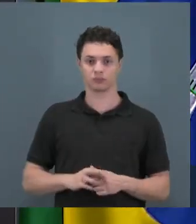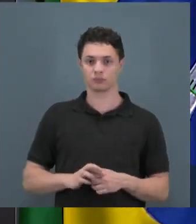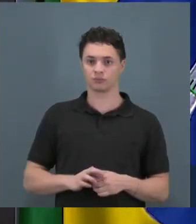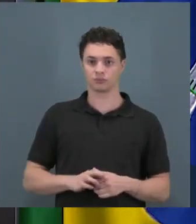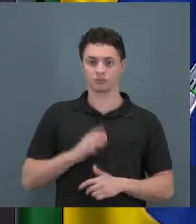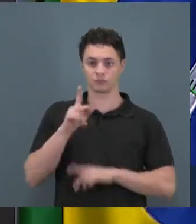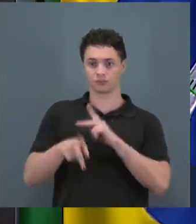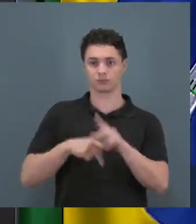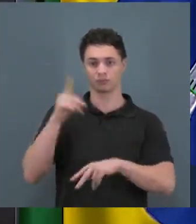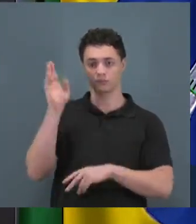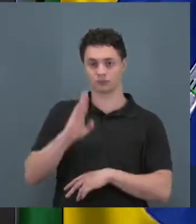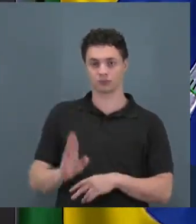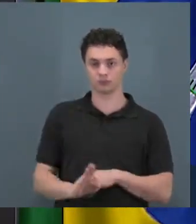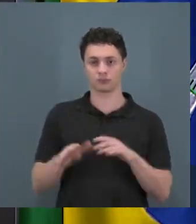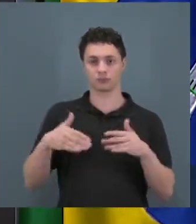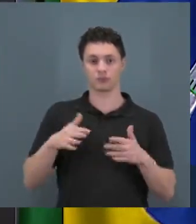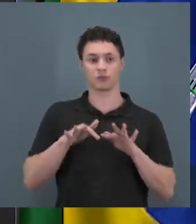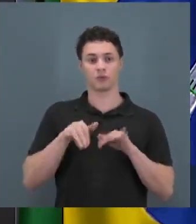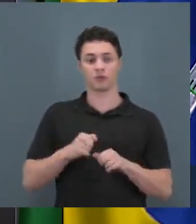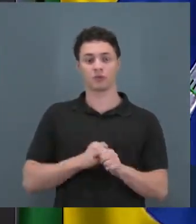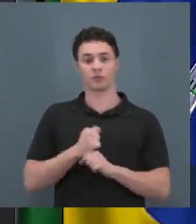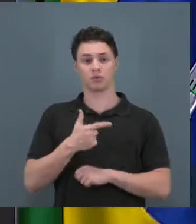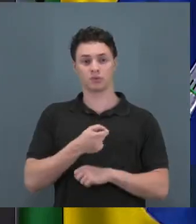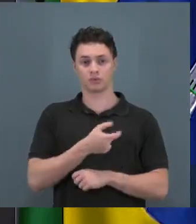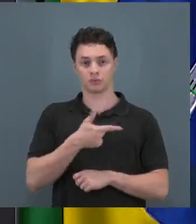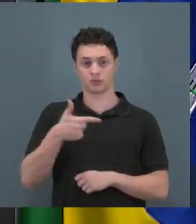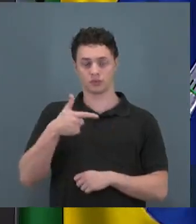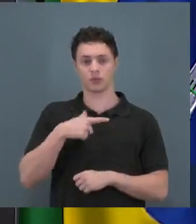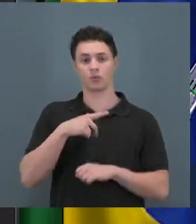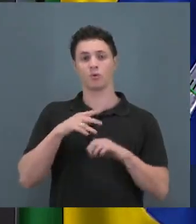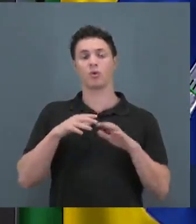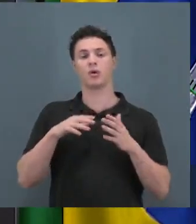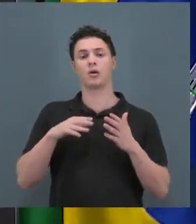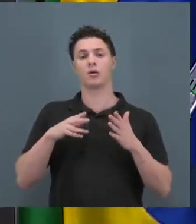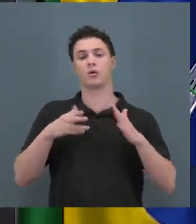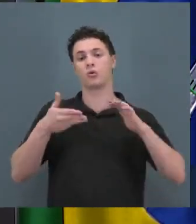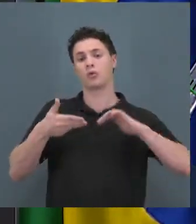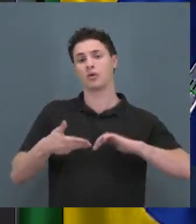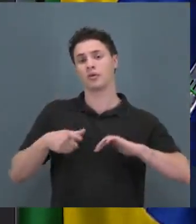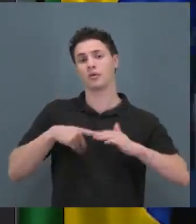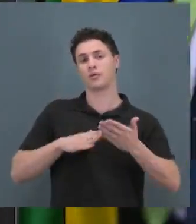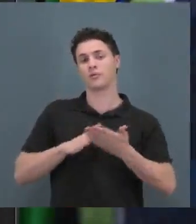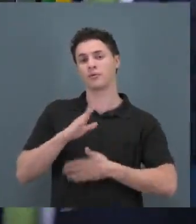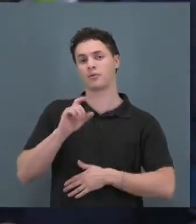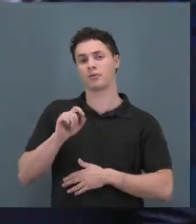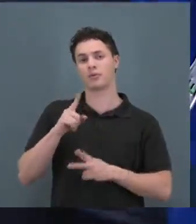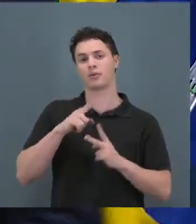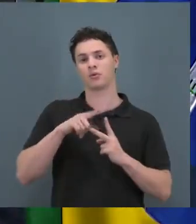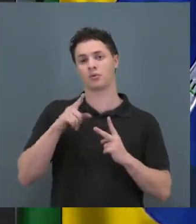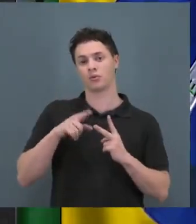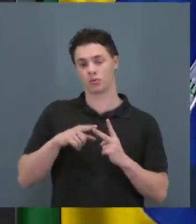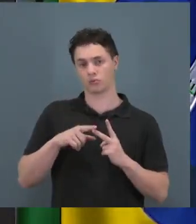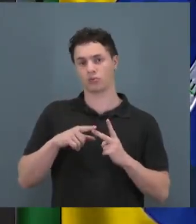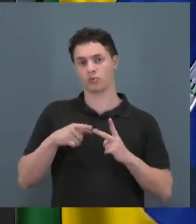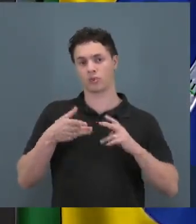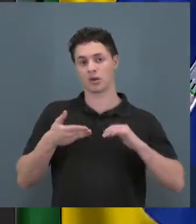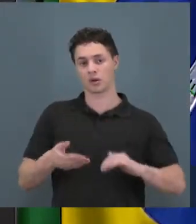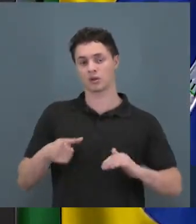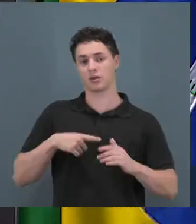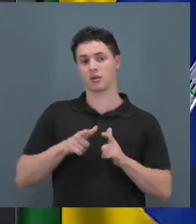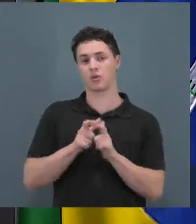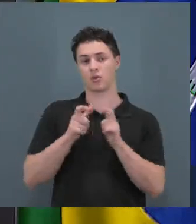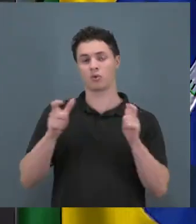brasileira, brasileiro. No final de 2022, o Congresso Nacional chancelou nas duas casas o aumento do